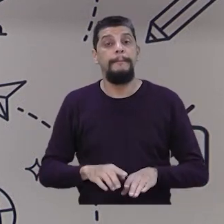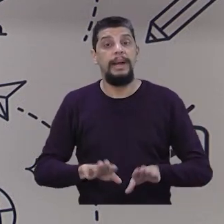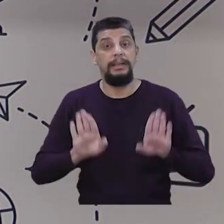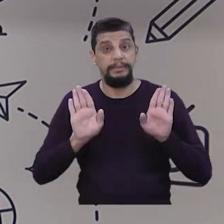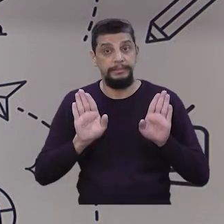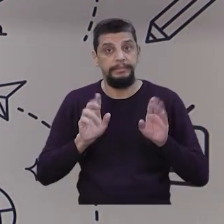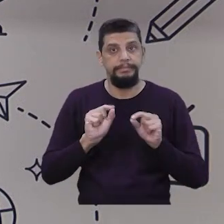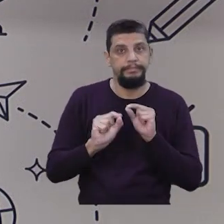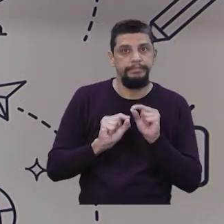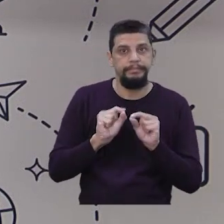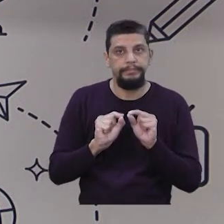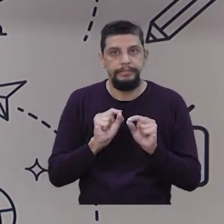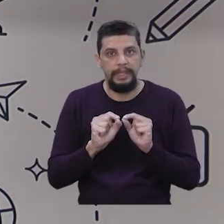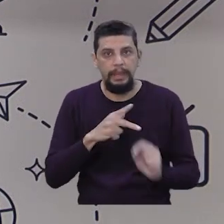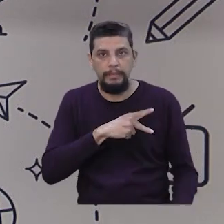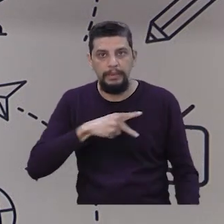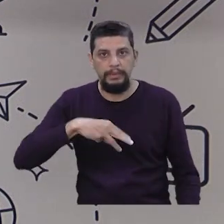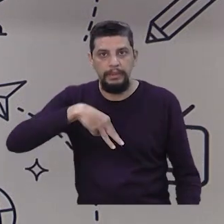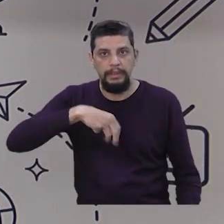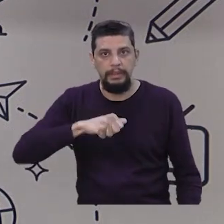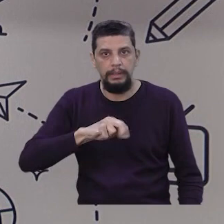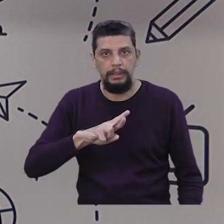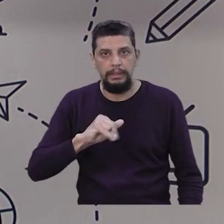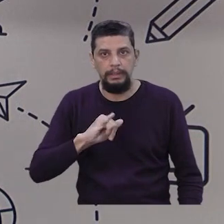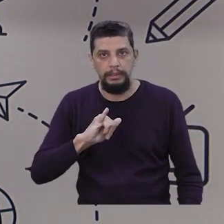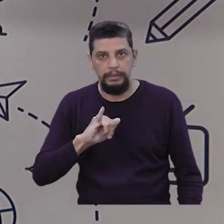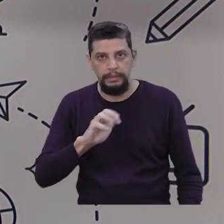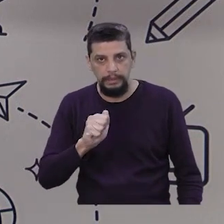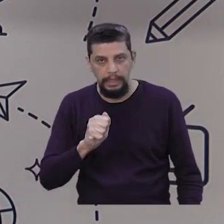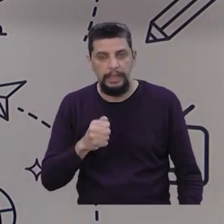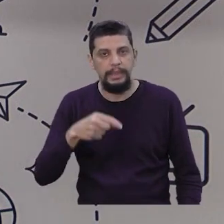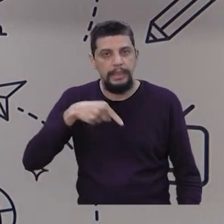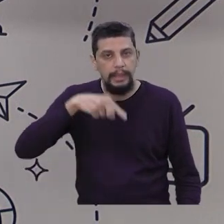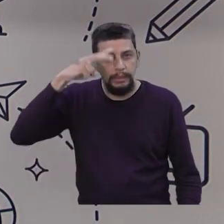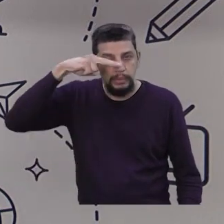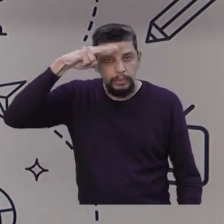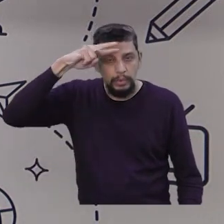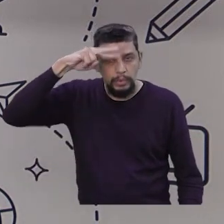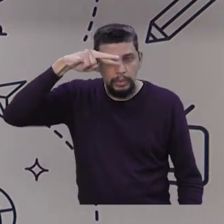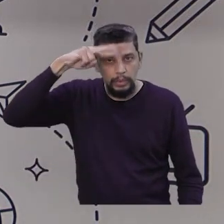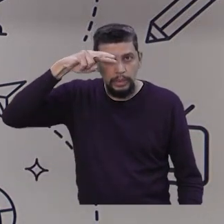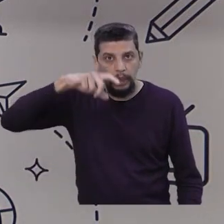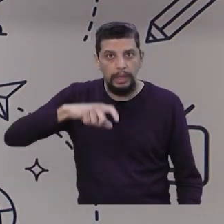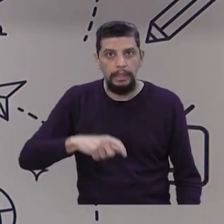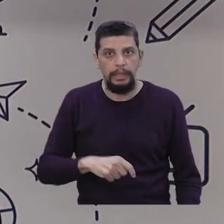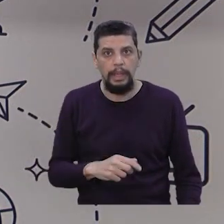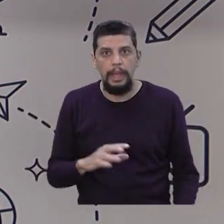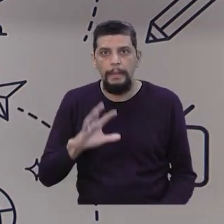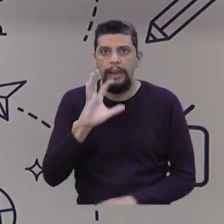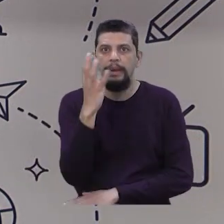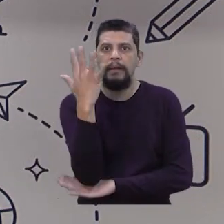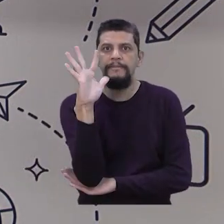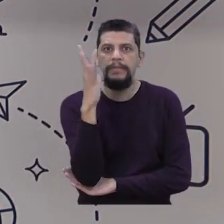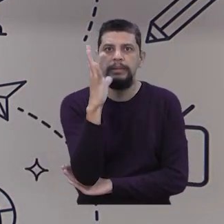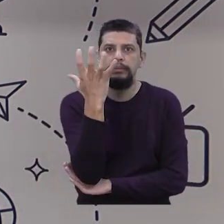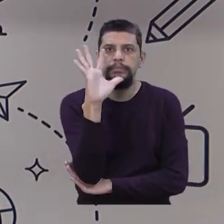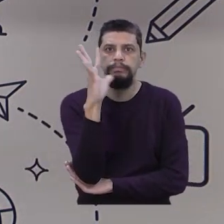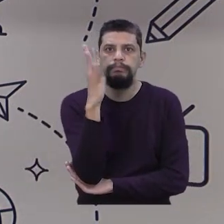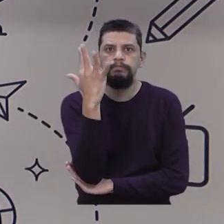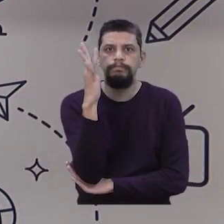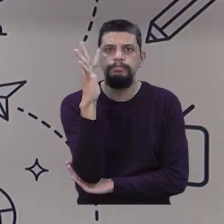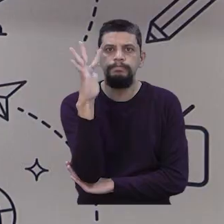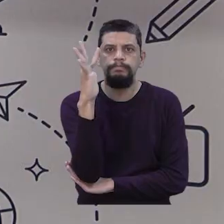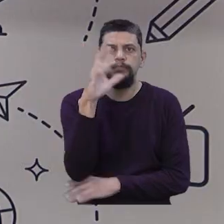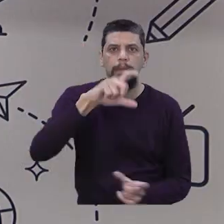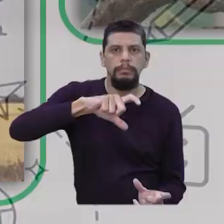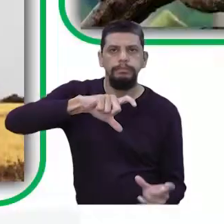mas afinal, a professora Márcia nos disse que na história o que está de ponta cabeça é uma árvore.